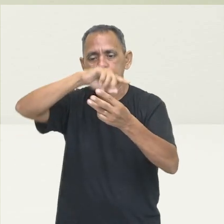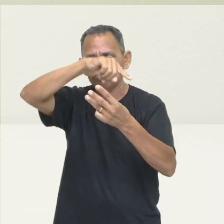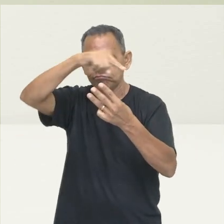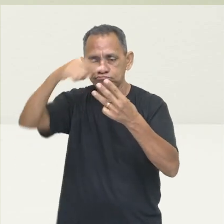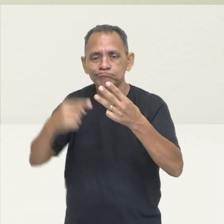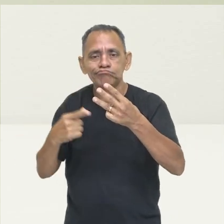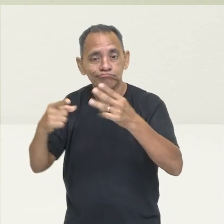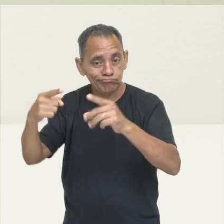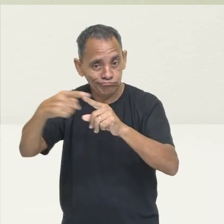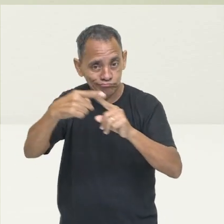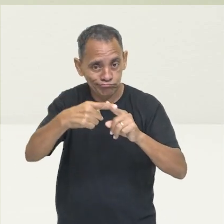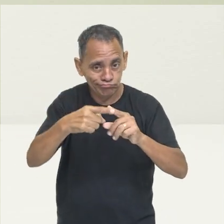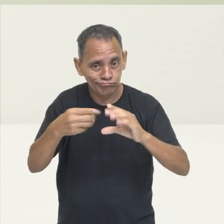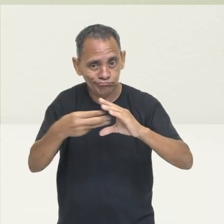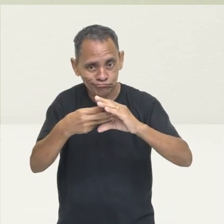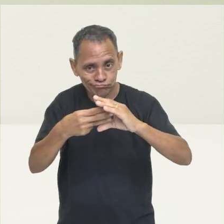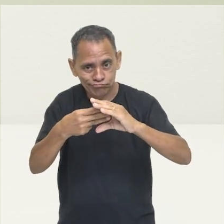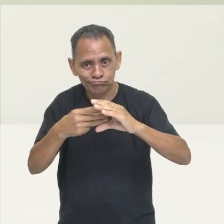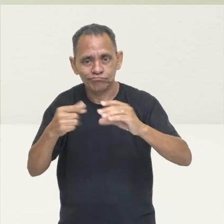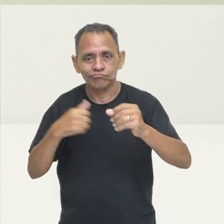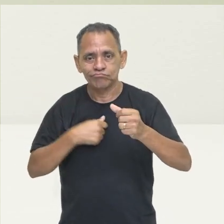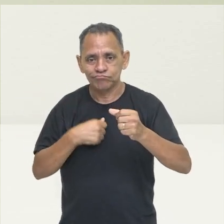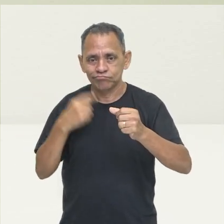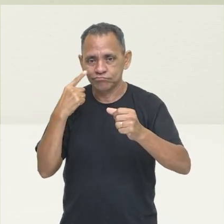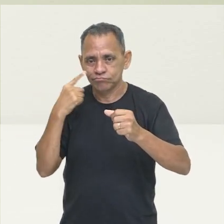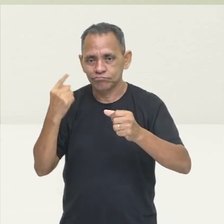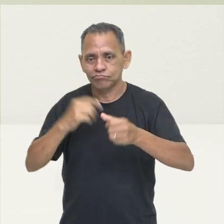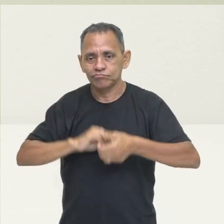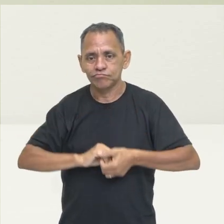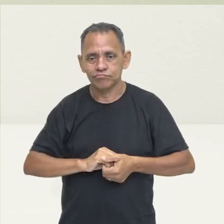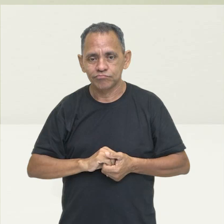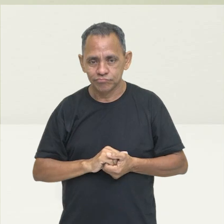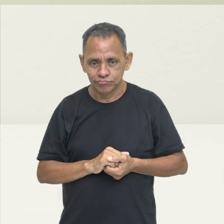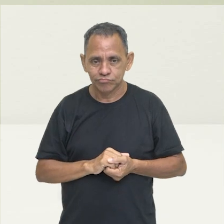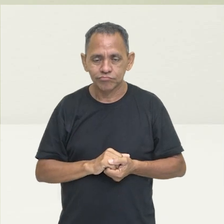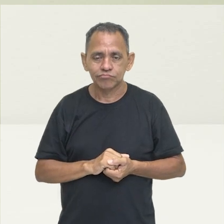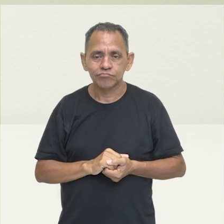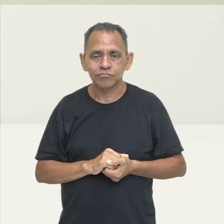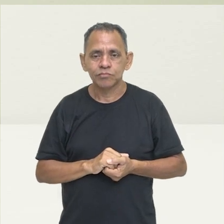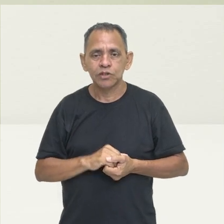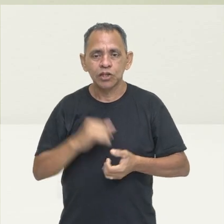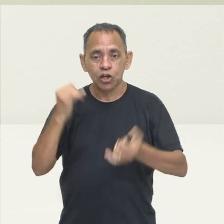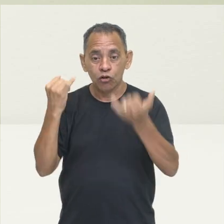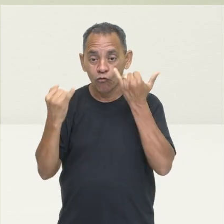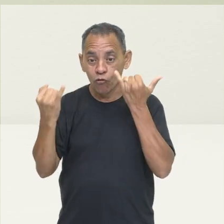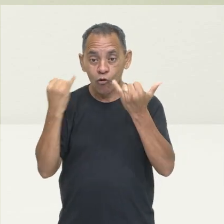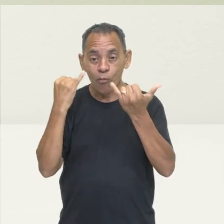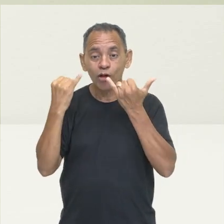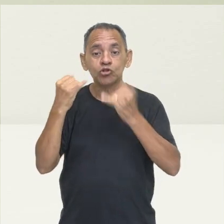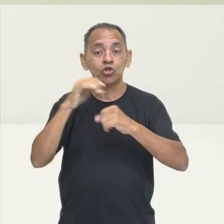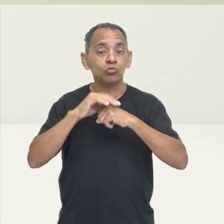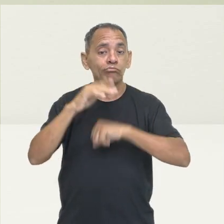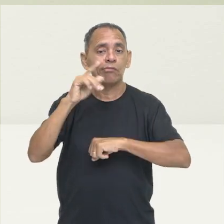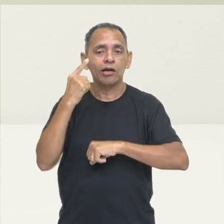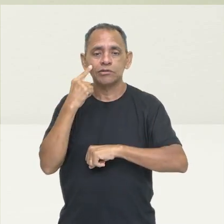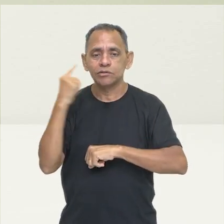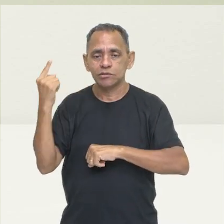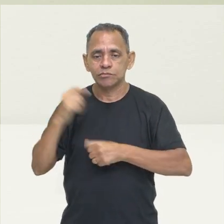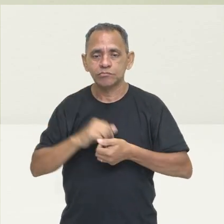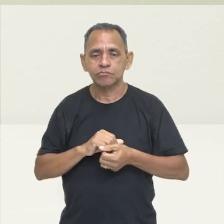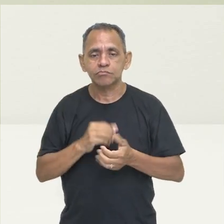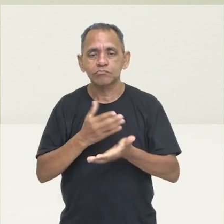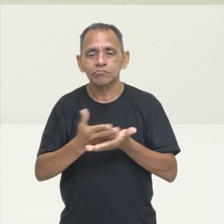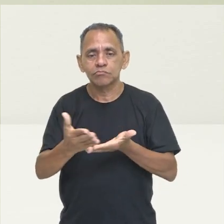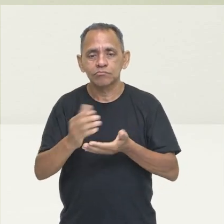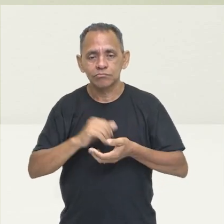tipos celulares. Então, vamos aí ver mais informações sobre essa estrutura, começando